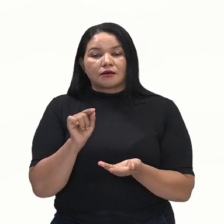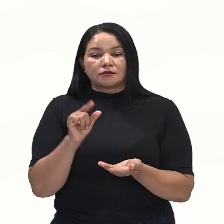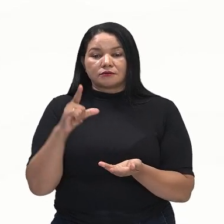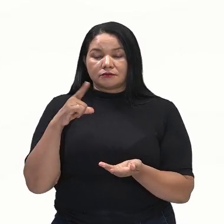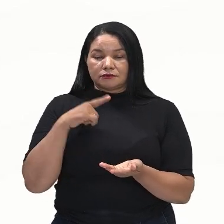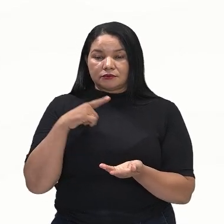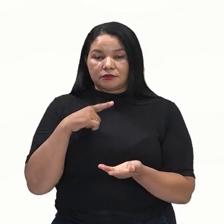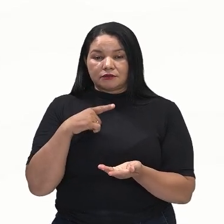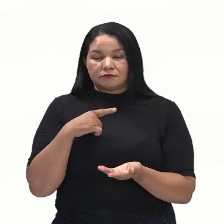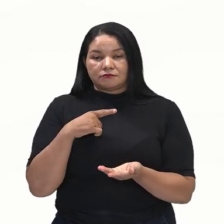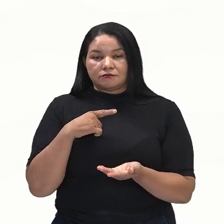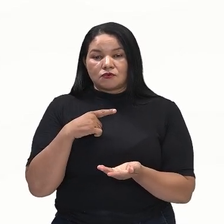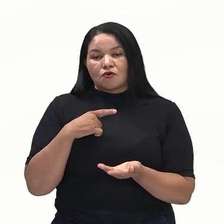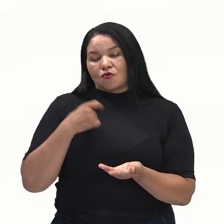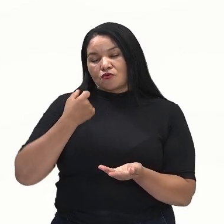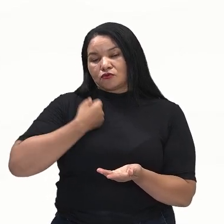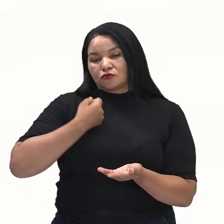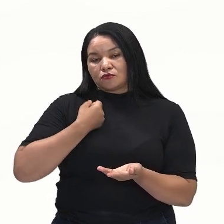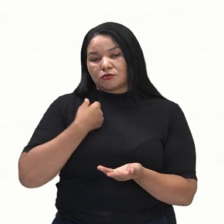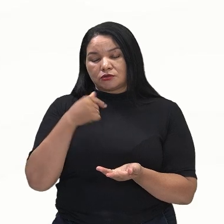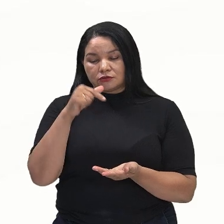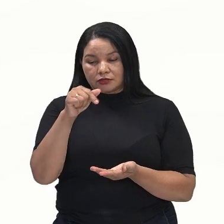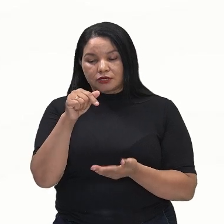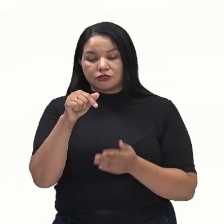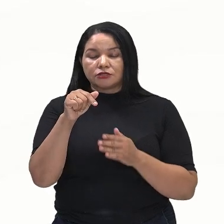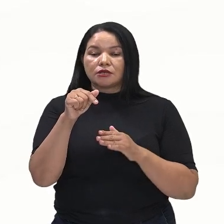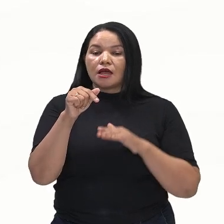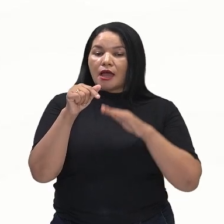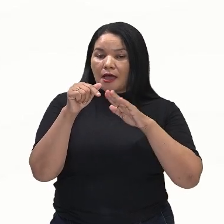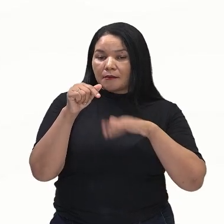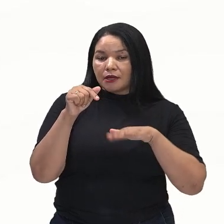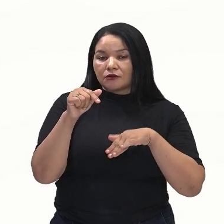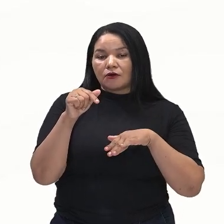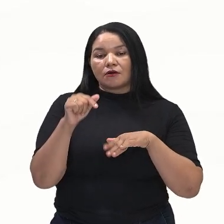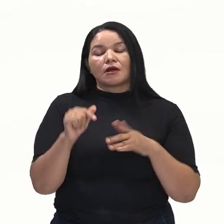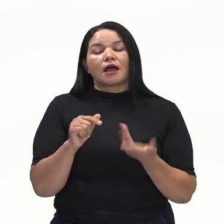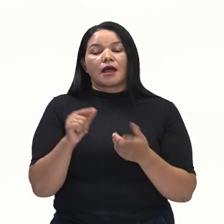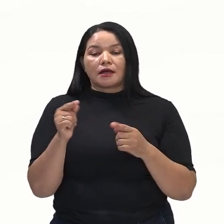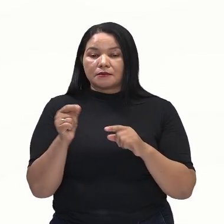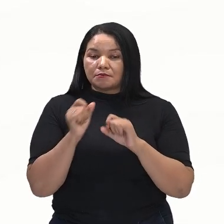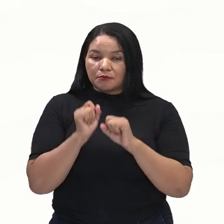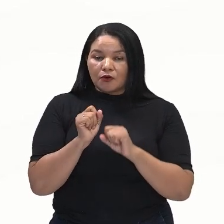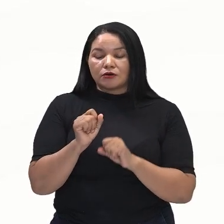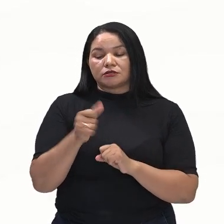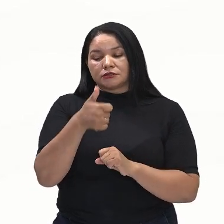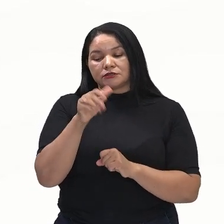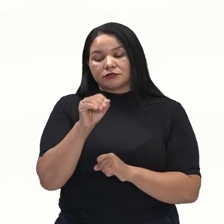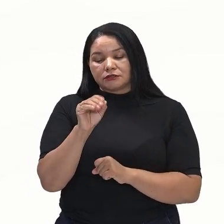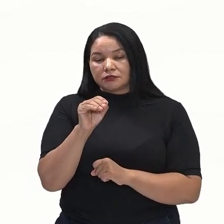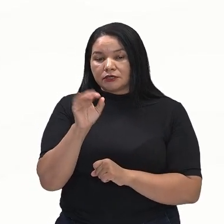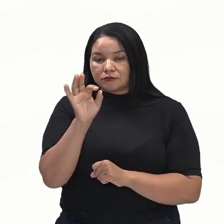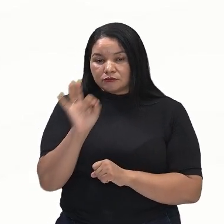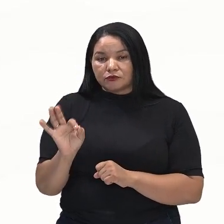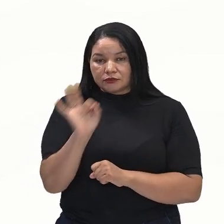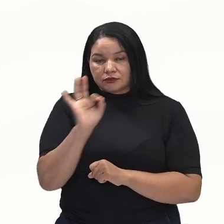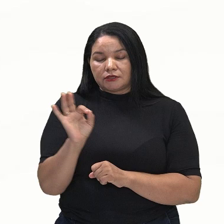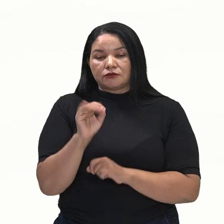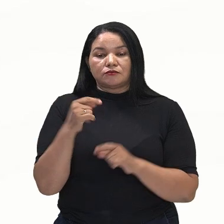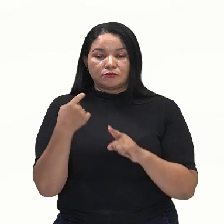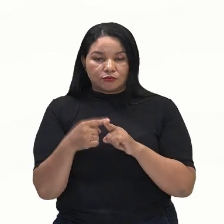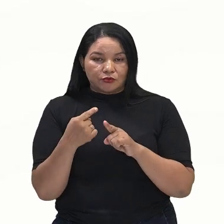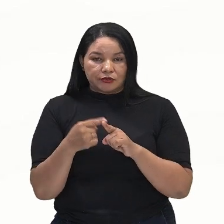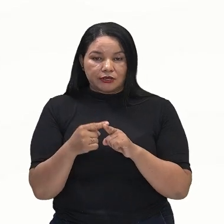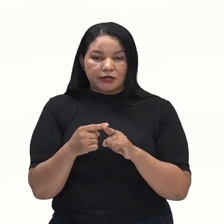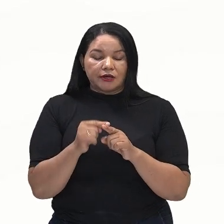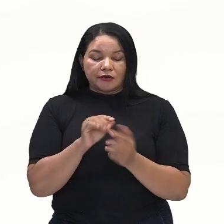número menor do que 7, a chance é 100%. Justamente porque o espaço amostral de um dado é de 1